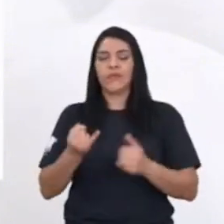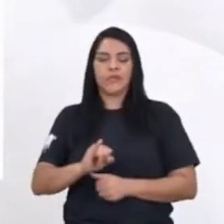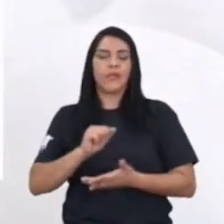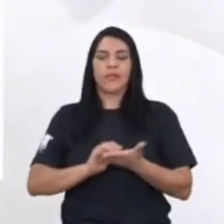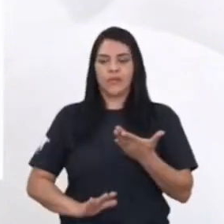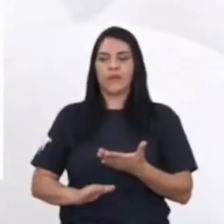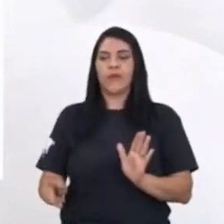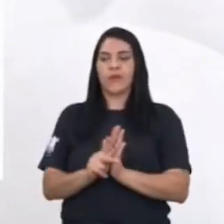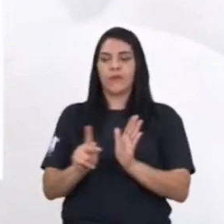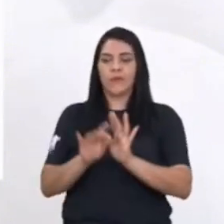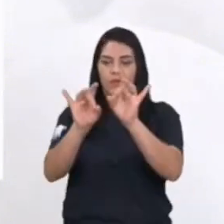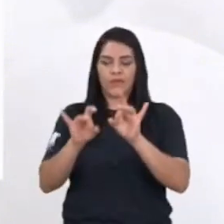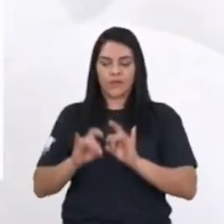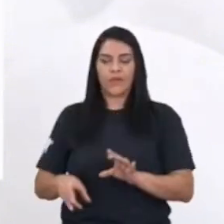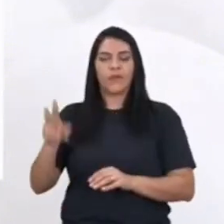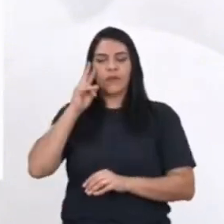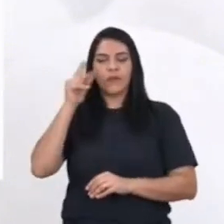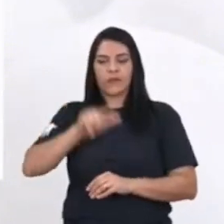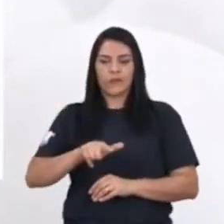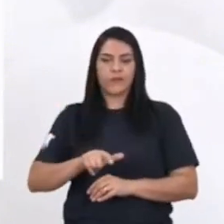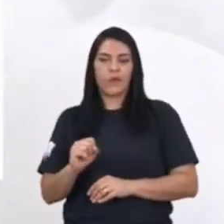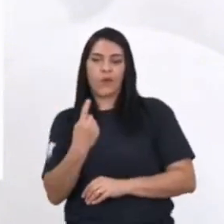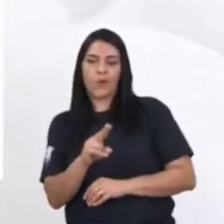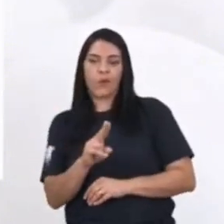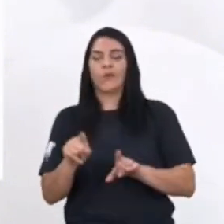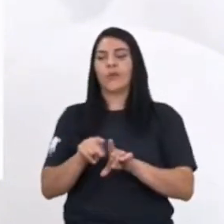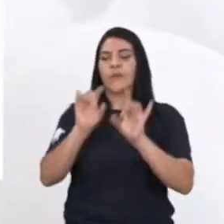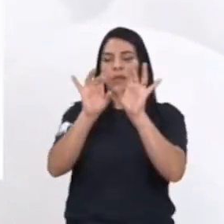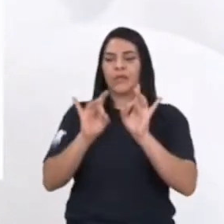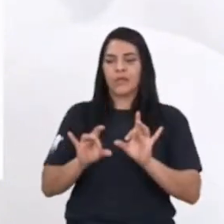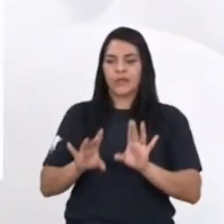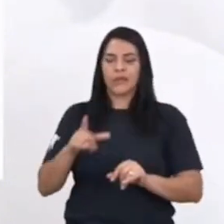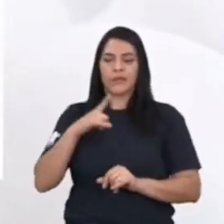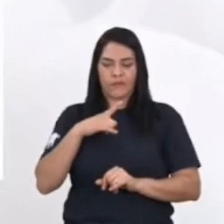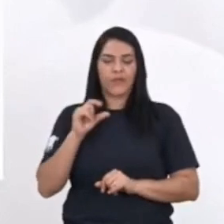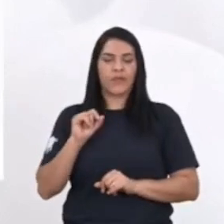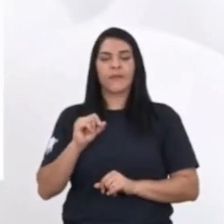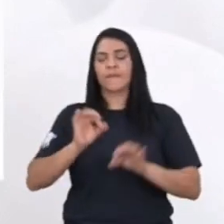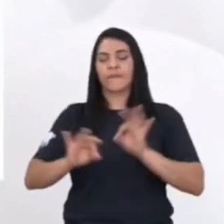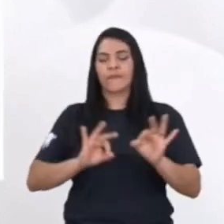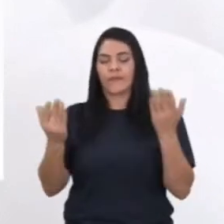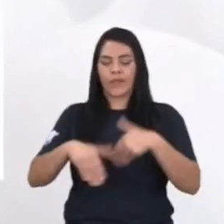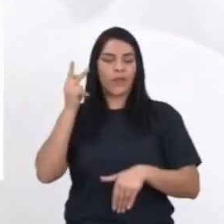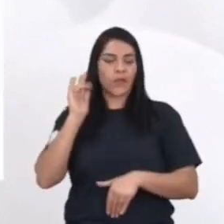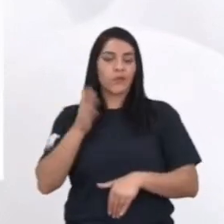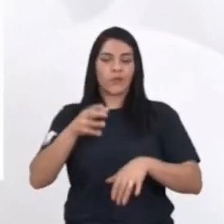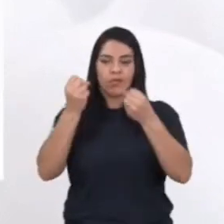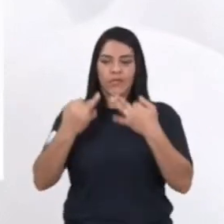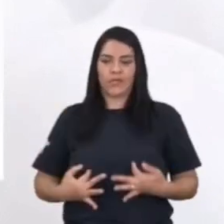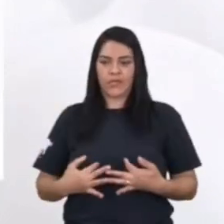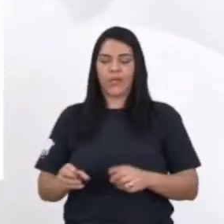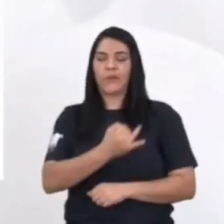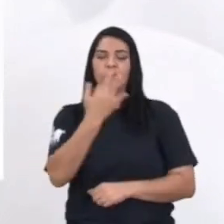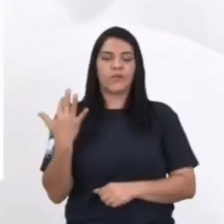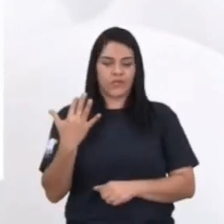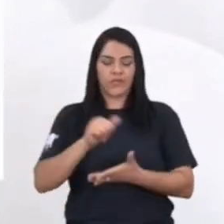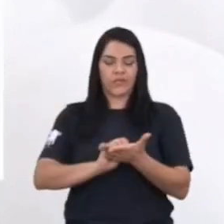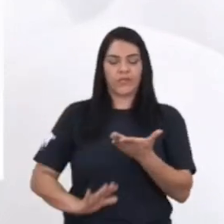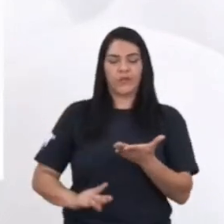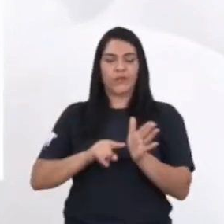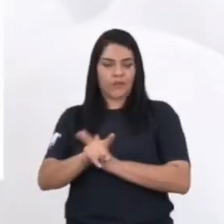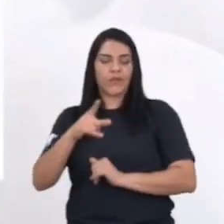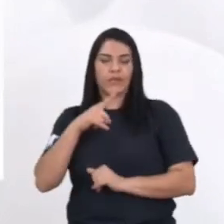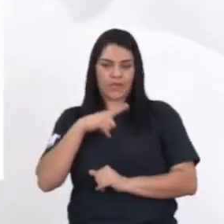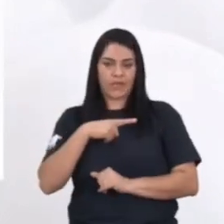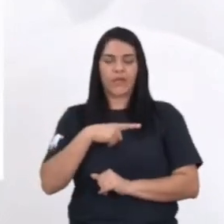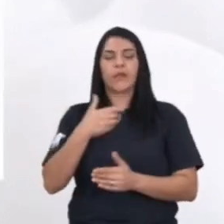atividade especial de retomada, que é essa que tem primeiro, ou se é uma atividade especial de preparação para a prova paulista, como eu expliquei. O número de questões das tarefas, né? Da tarefa